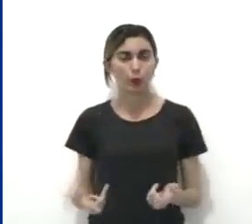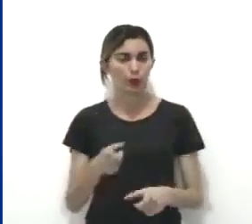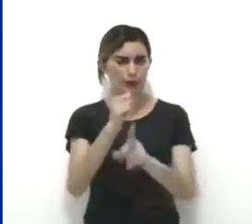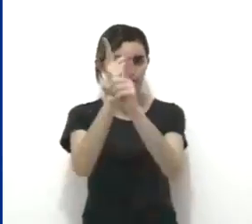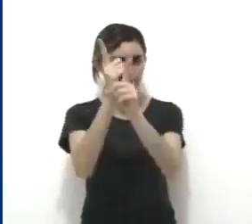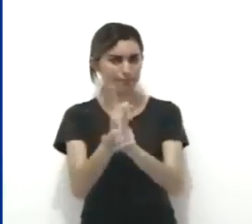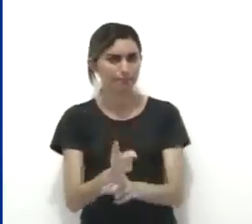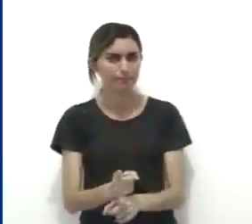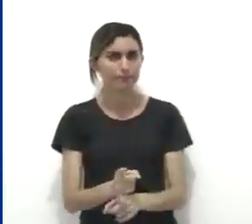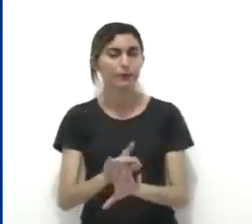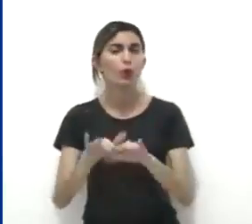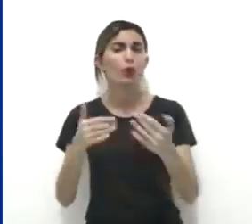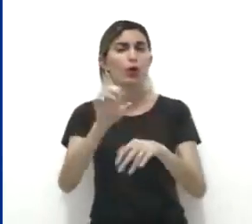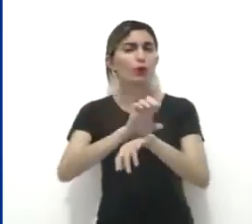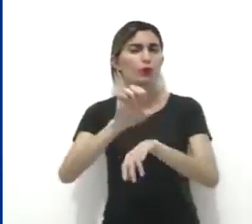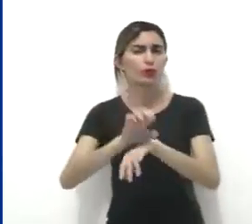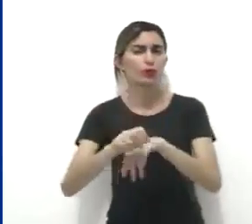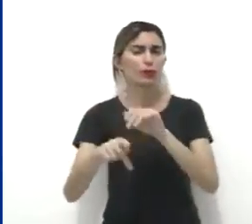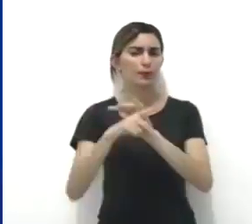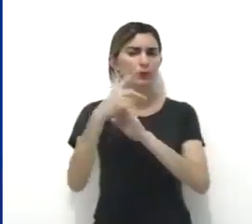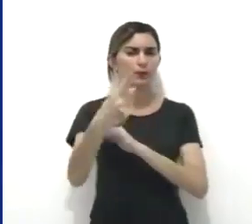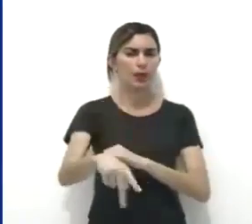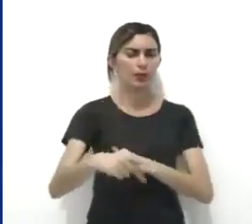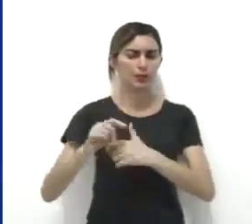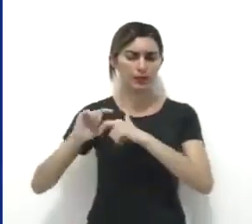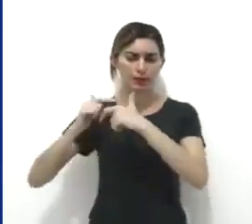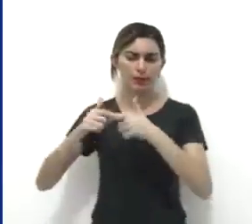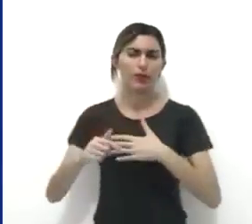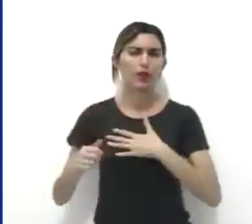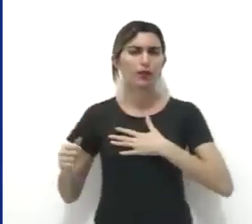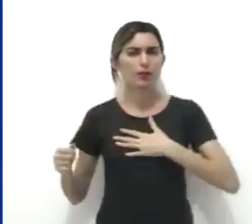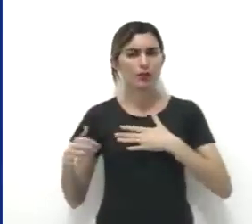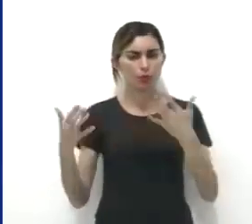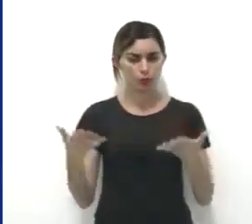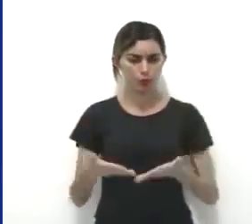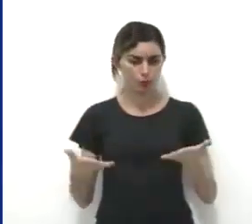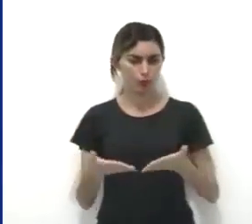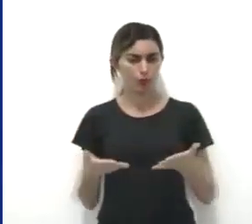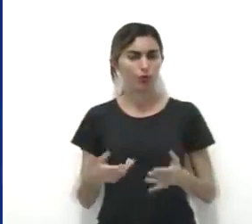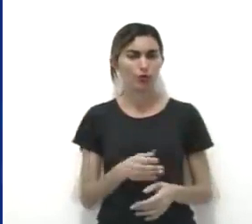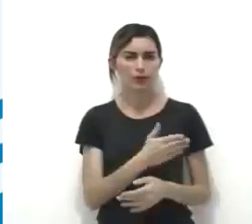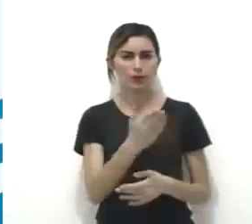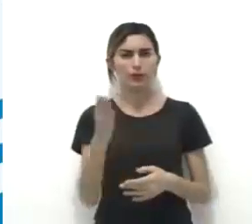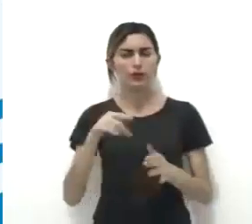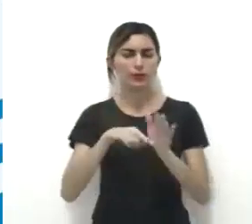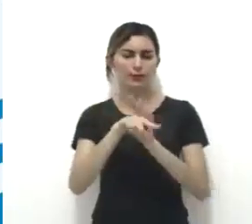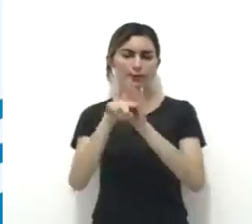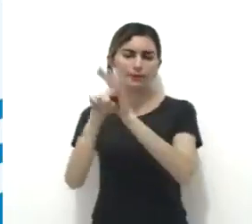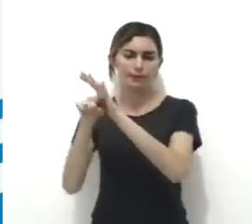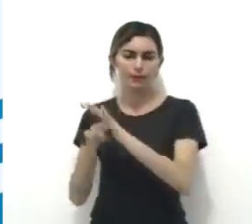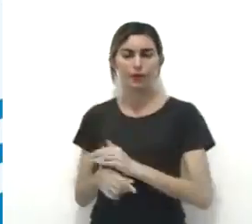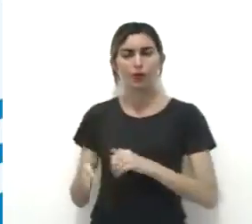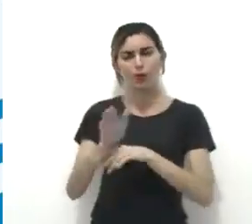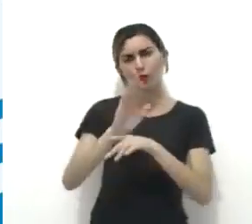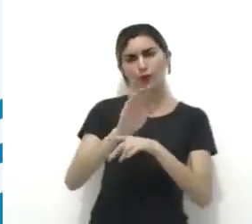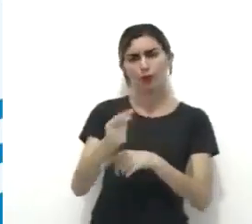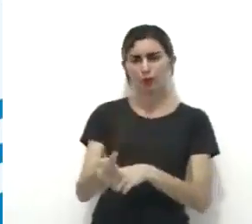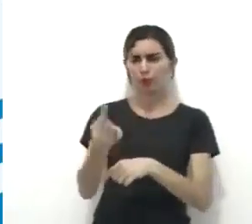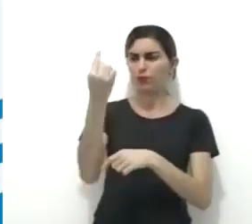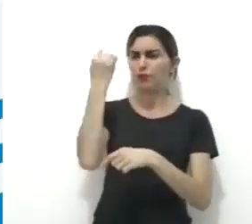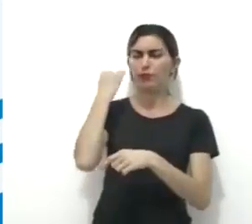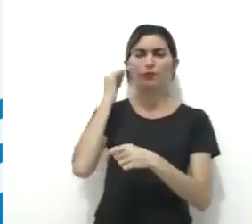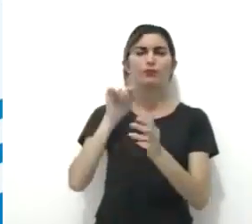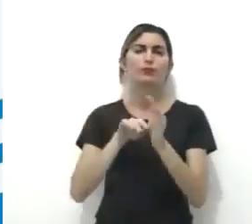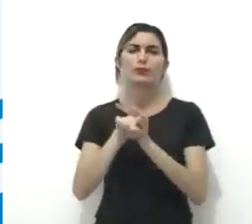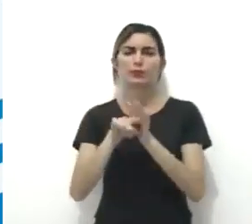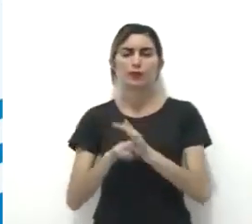coisa, identifique a qual estado pertencem as danças que vimos hoje. Então vocês vão analisar o vídeo lá